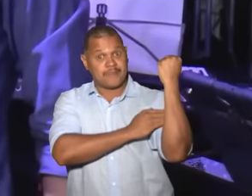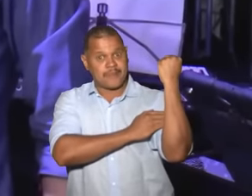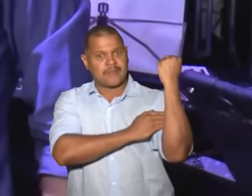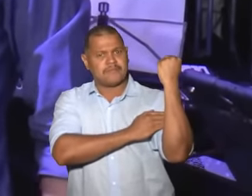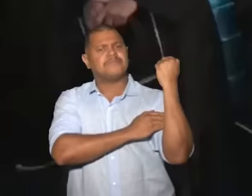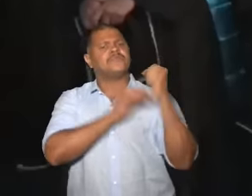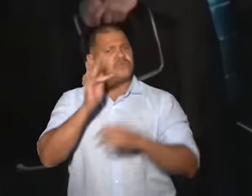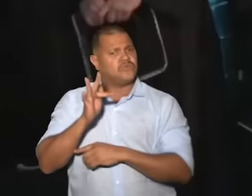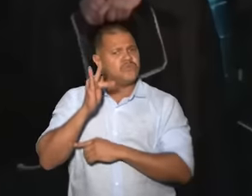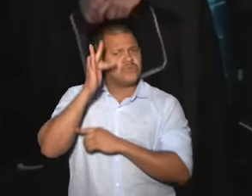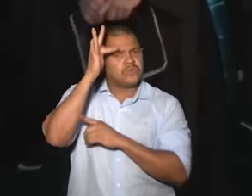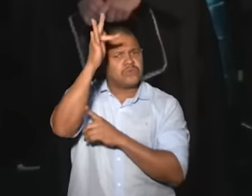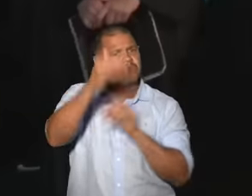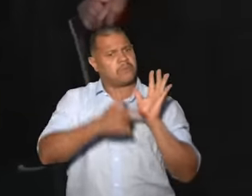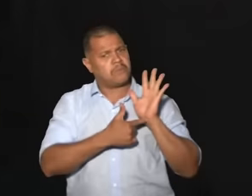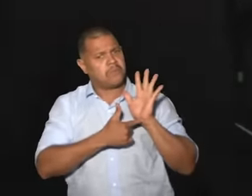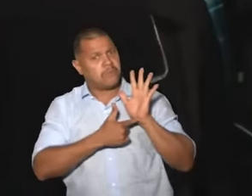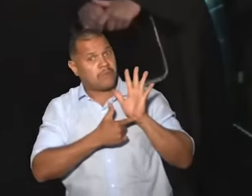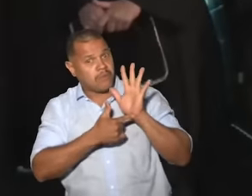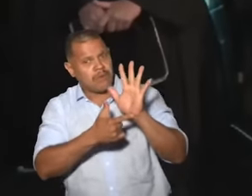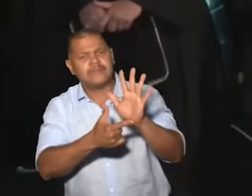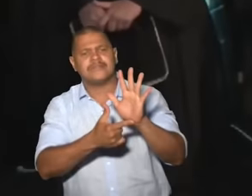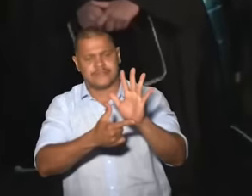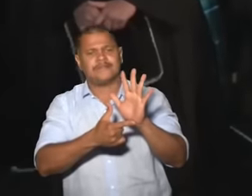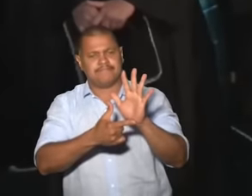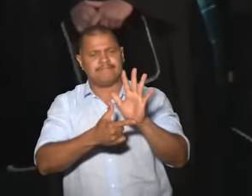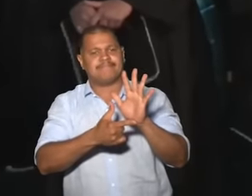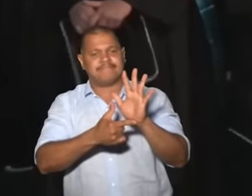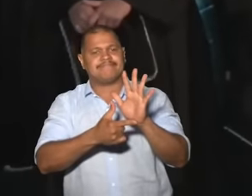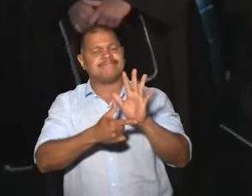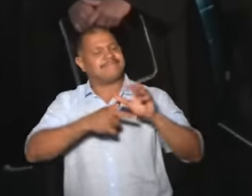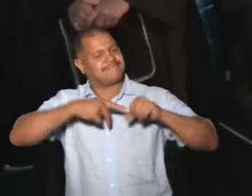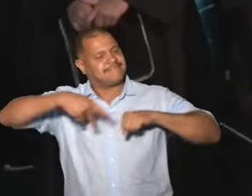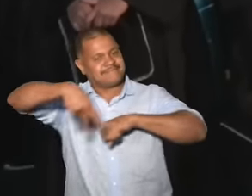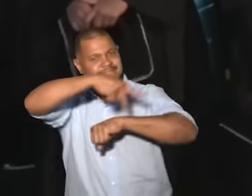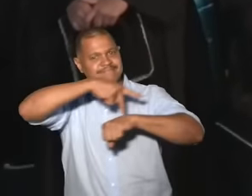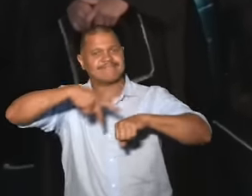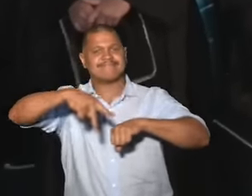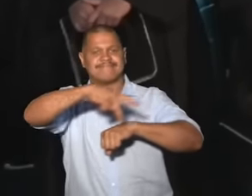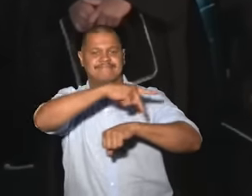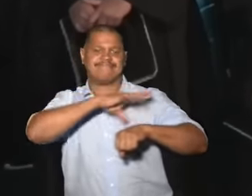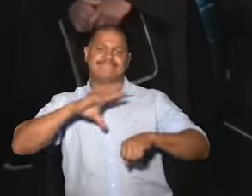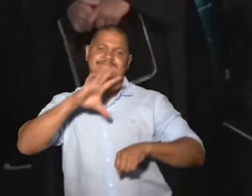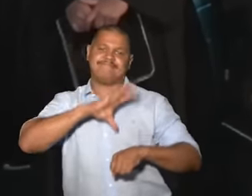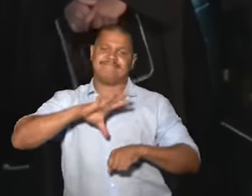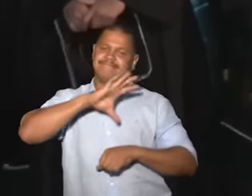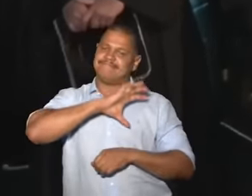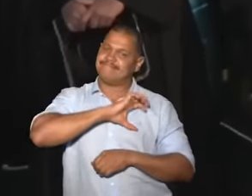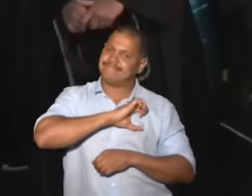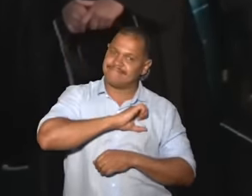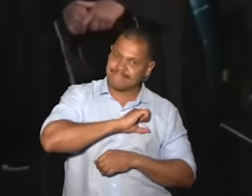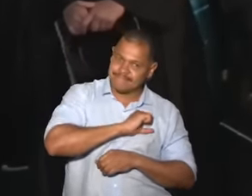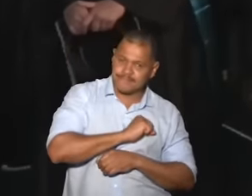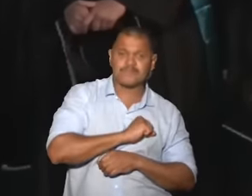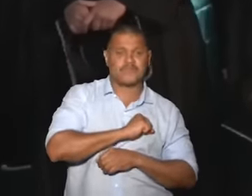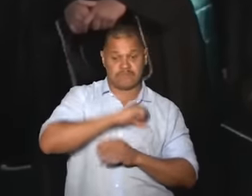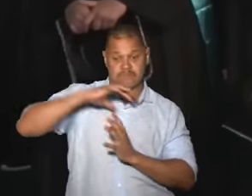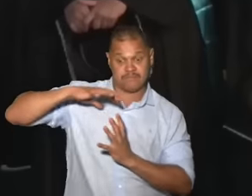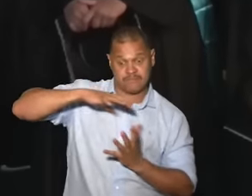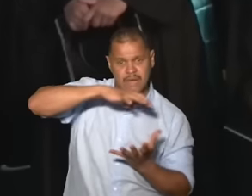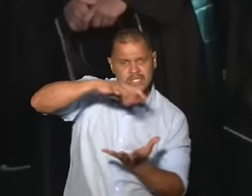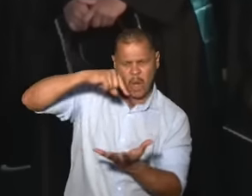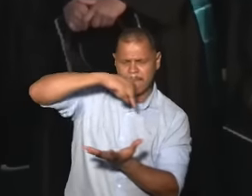e o teu futuro espelha essa grandeza. Terra adorada, entre outras mil, és